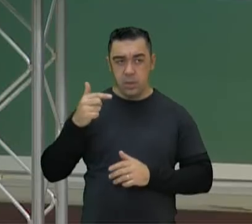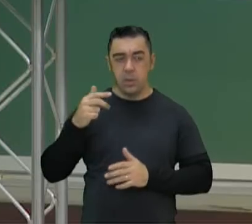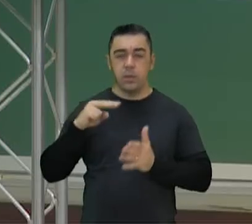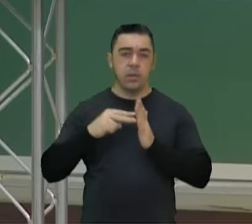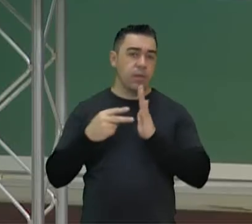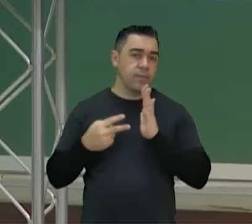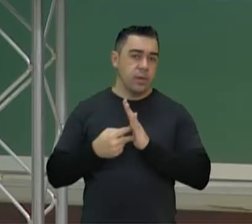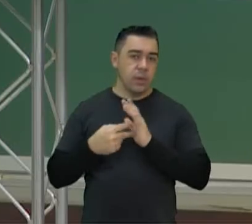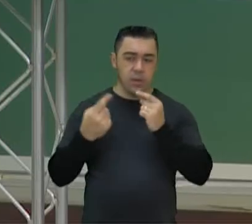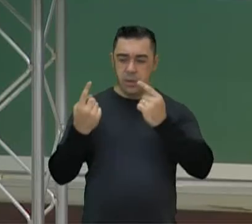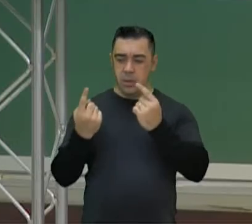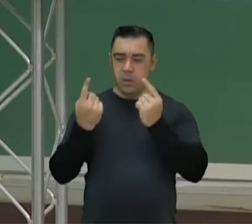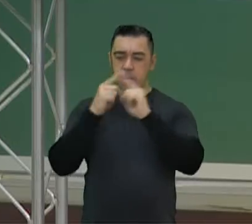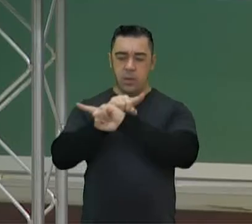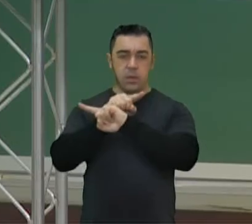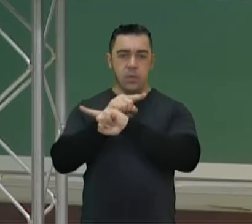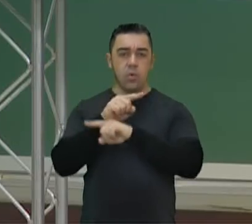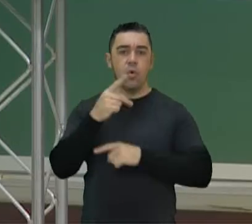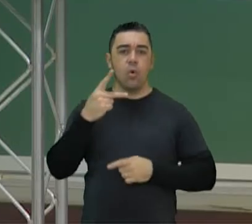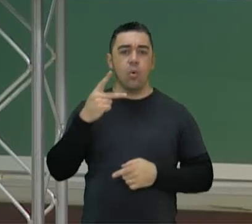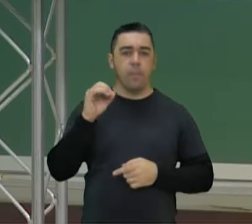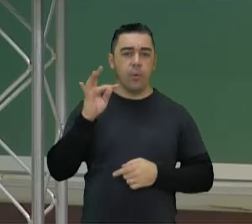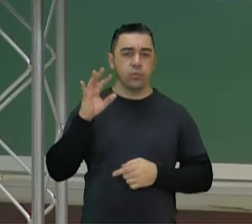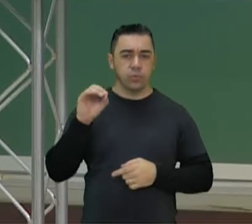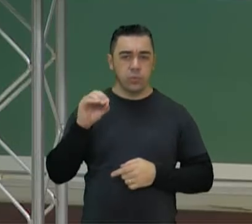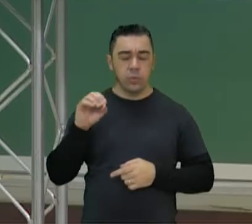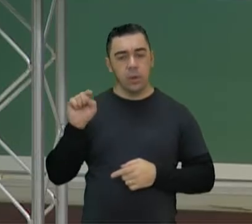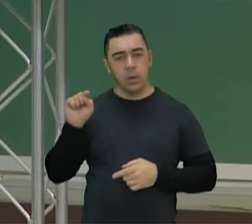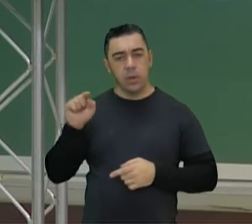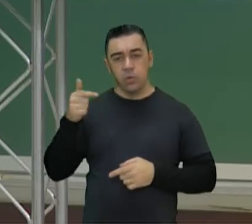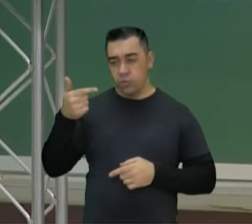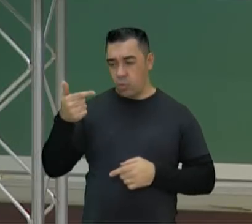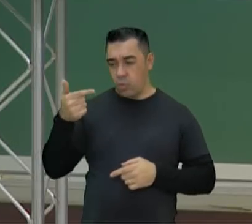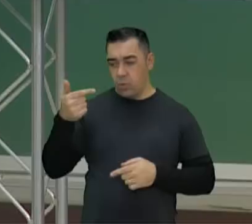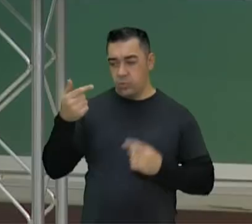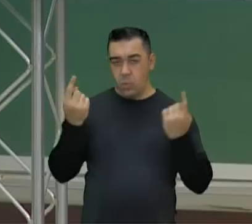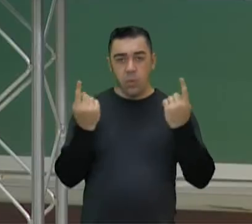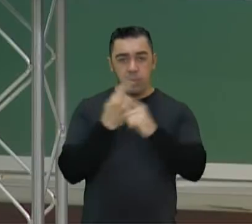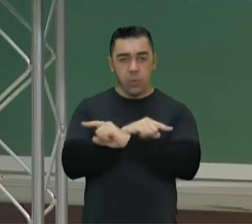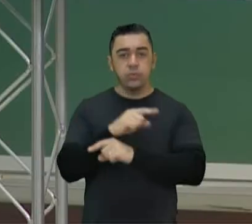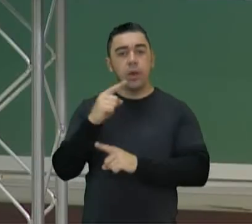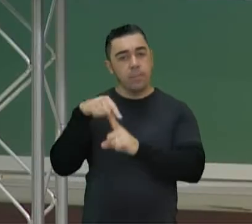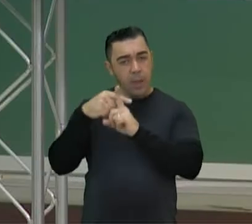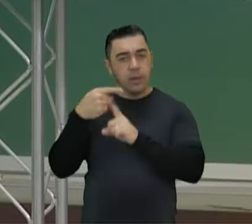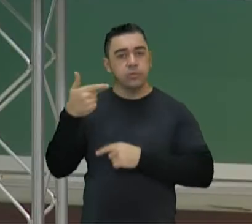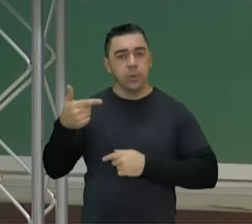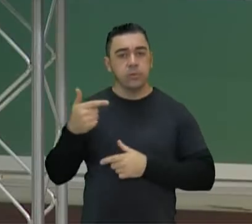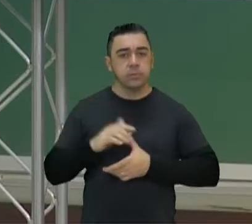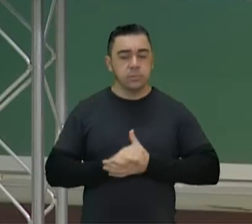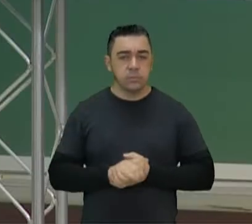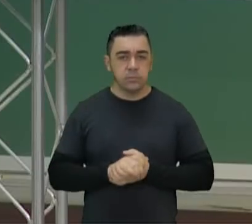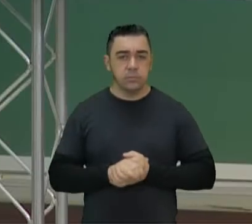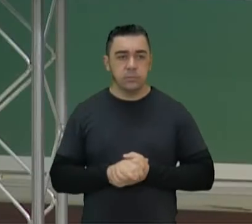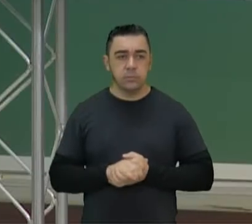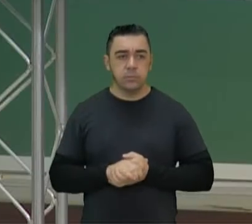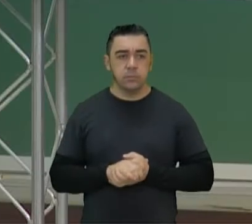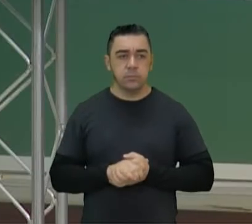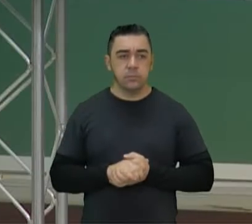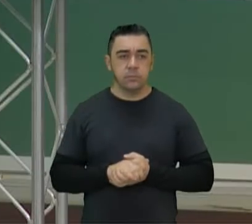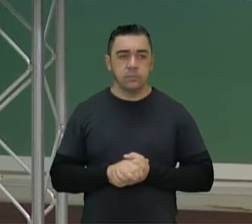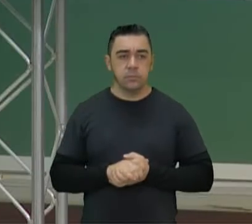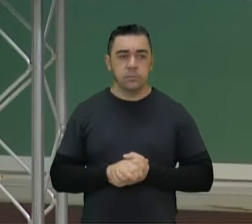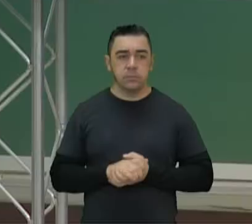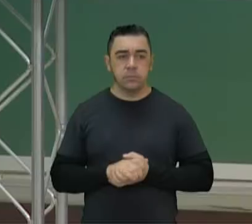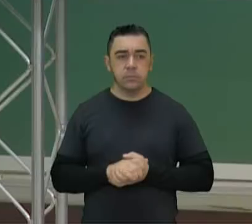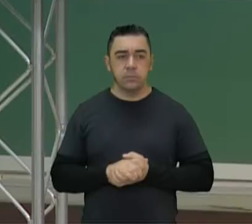o oposto do 2 é o mais 2. Mais 5 menos